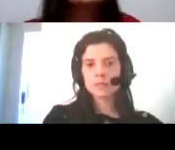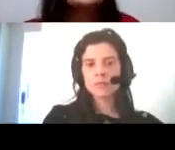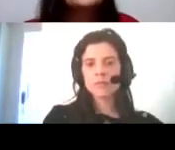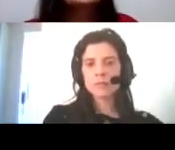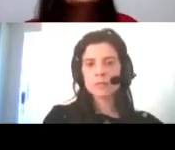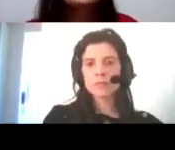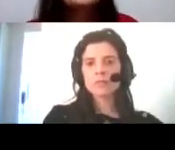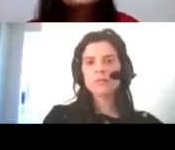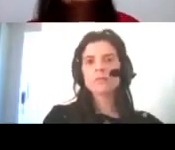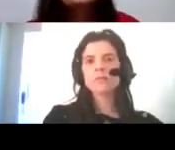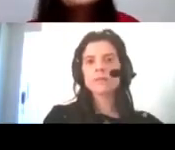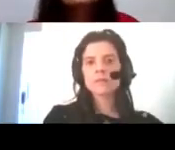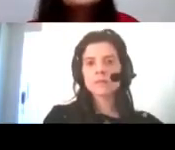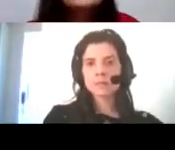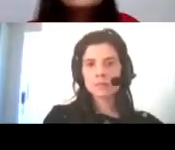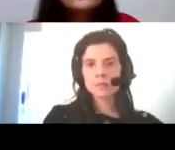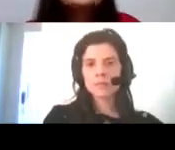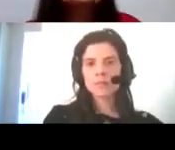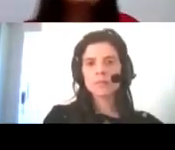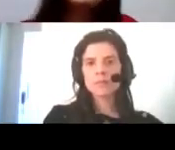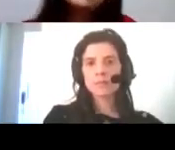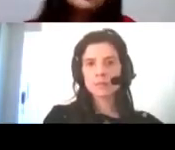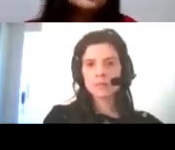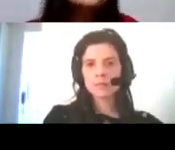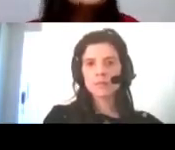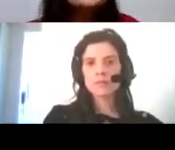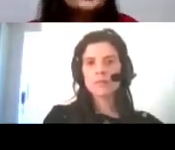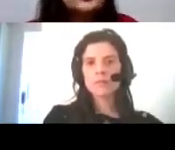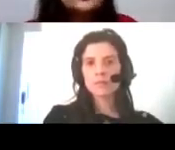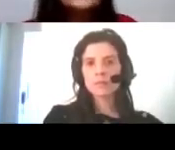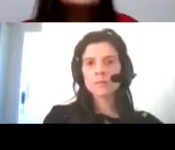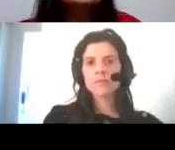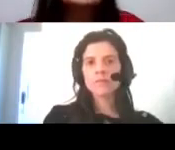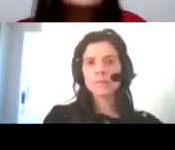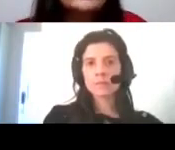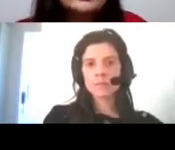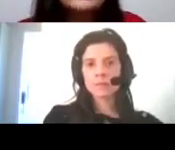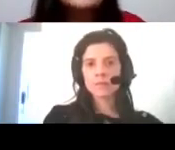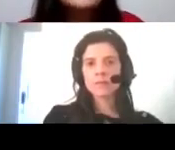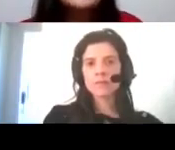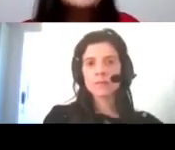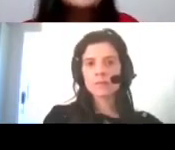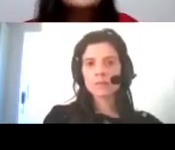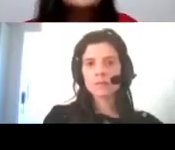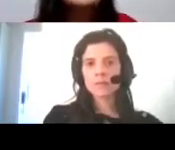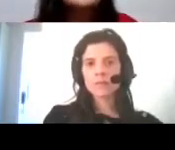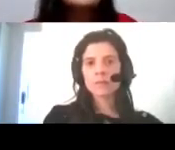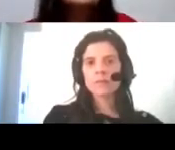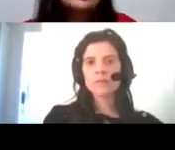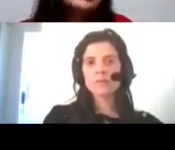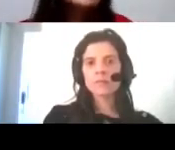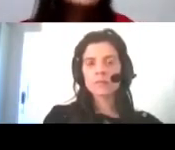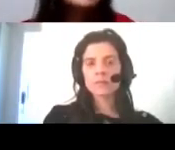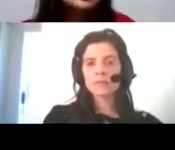mencionei anteriormente, por ser aí um cargo de comissão, muito provavelmente assumindo um setor, né, um